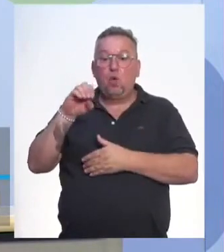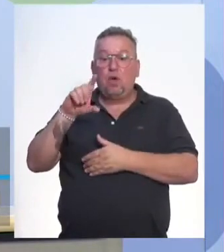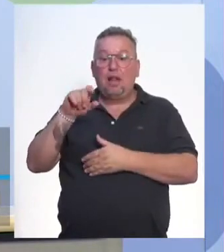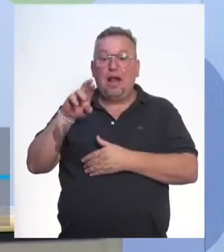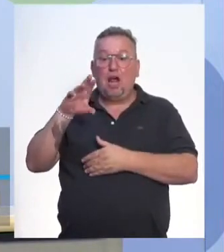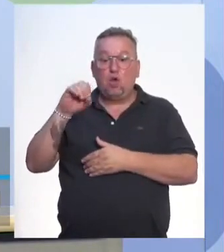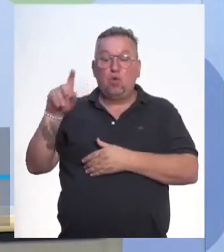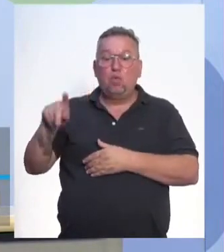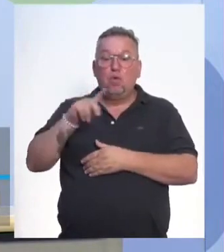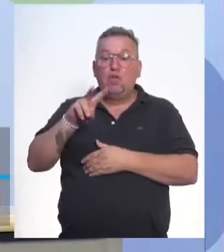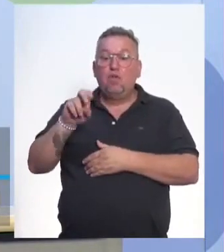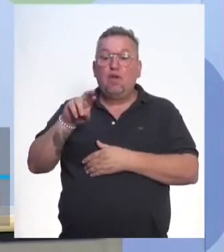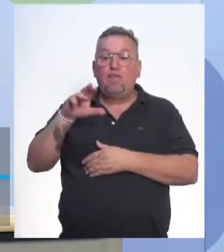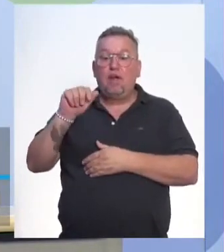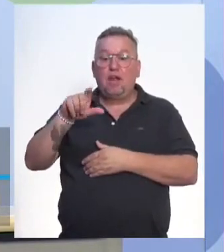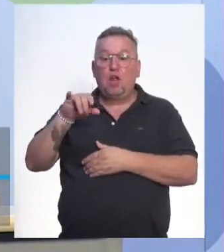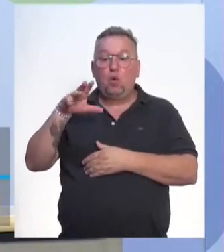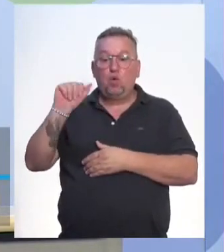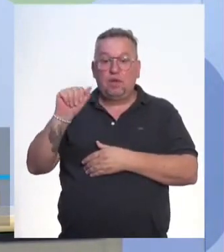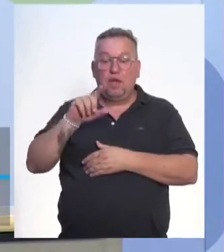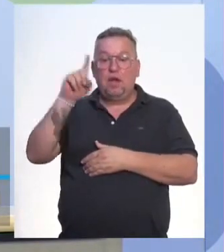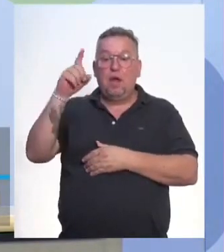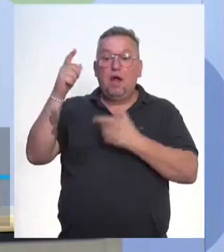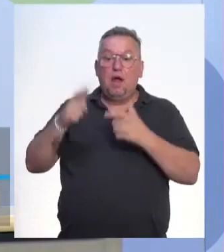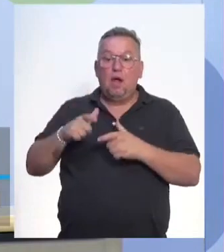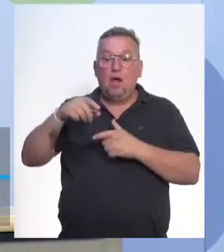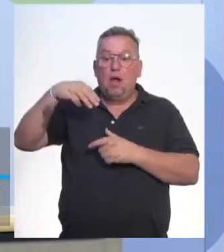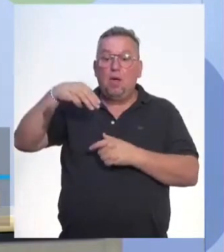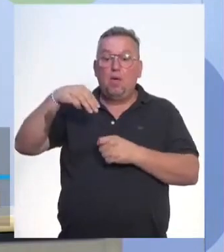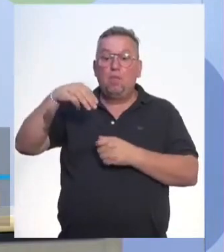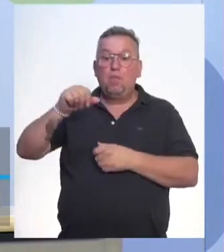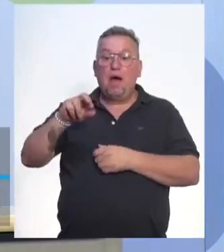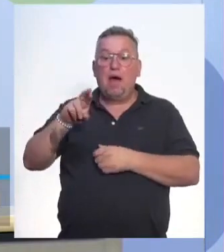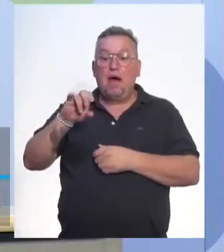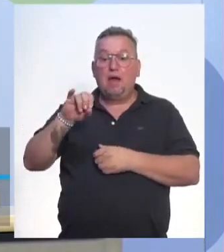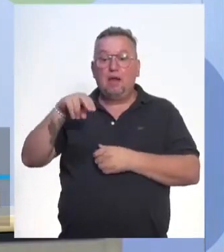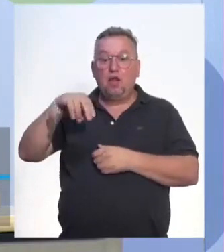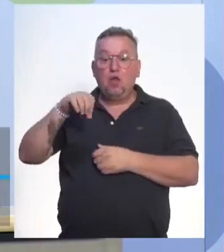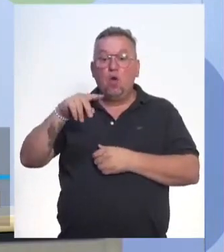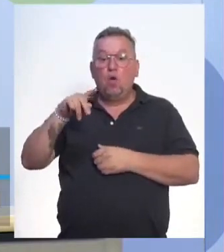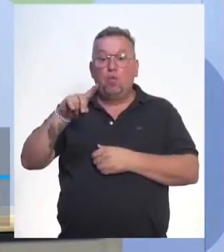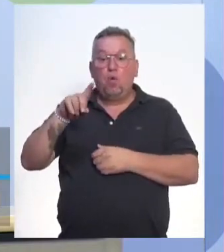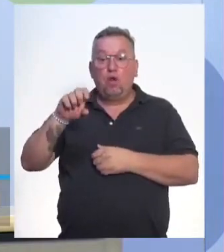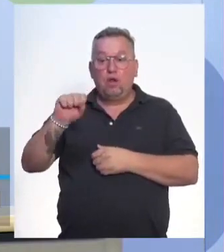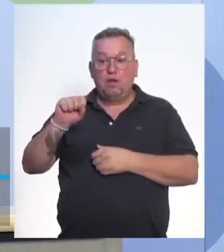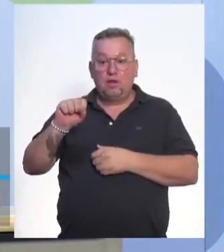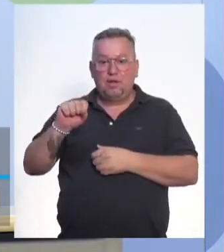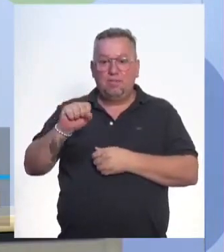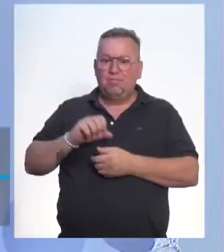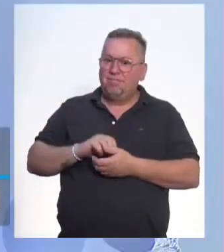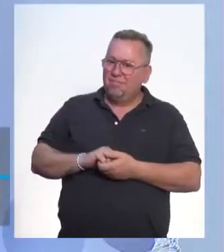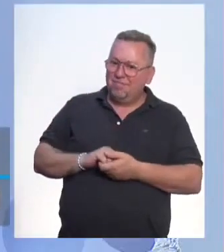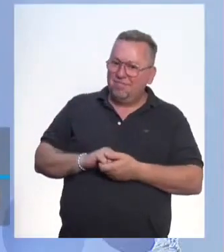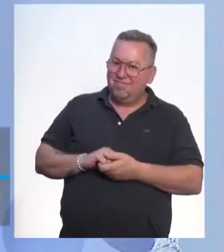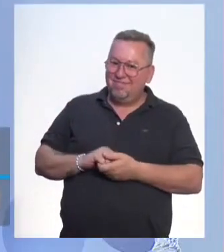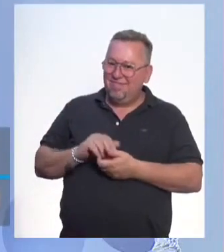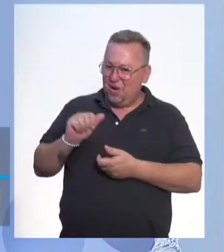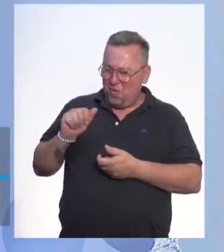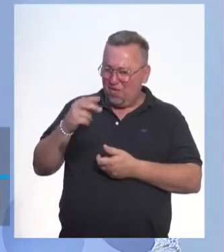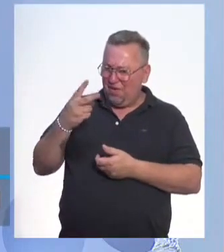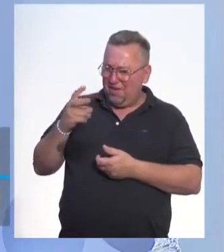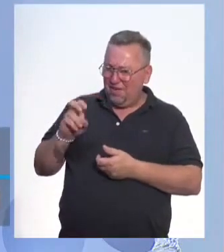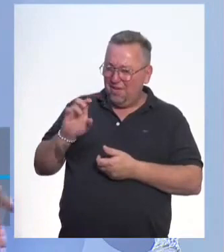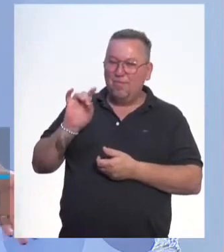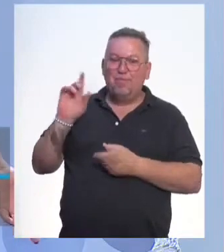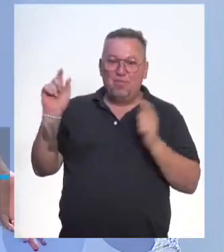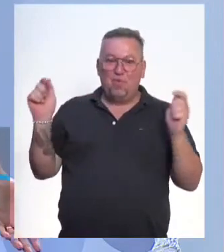Vera Lúcia, da PEI Antônio Marim Cruz, de Marinópolis. E aí, professora Inês, é o A25? Só